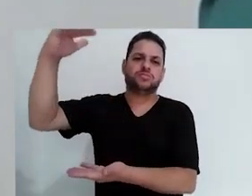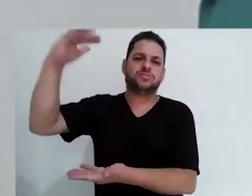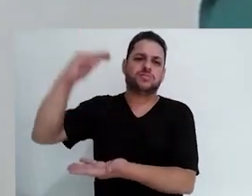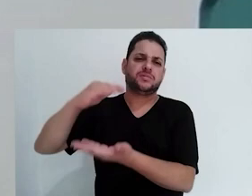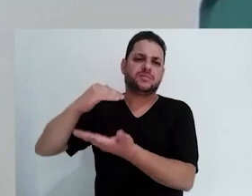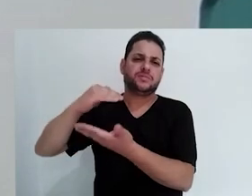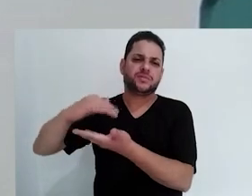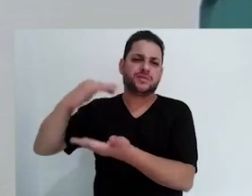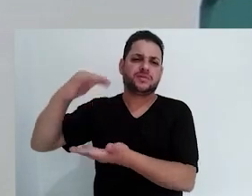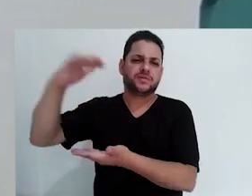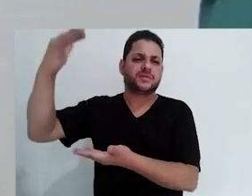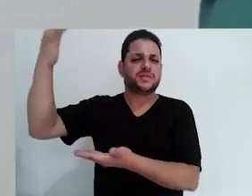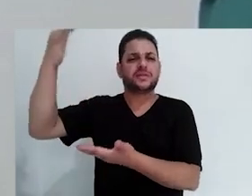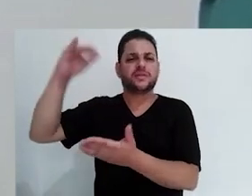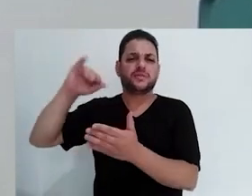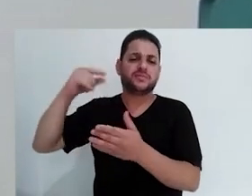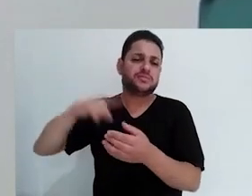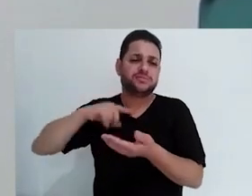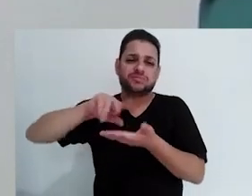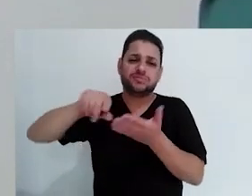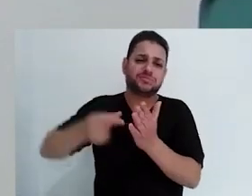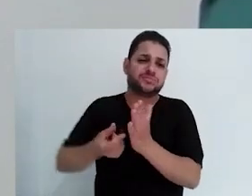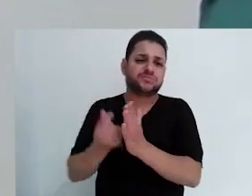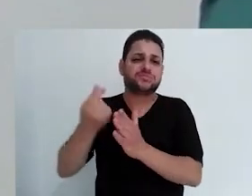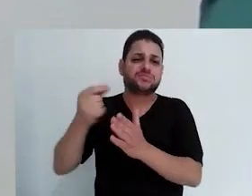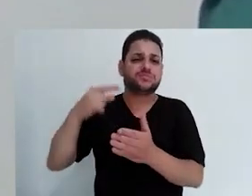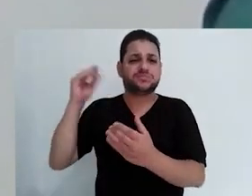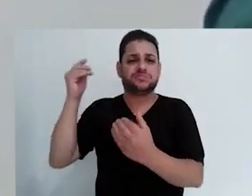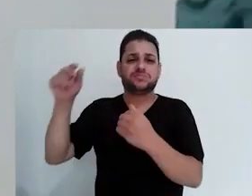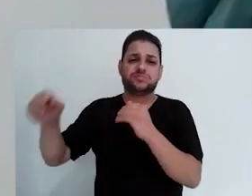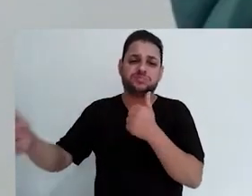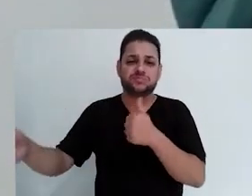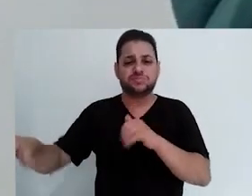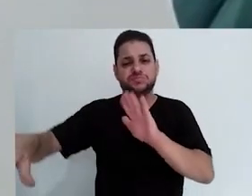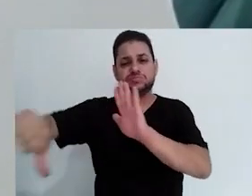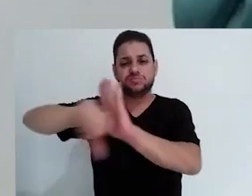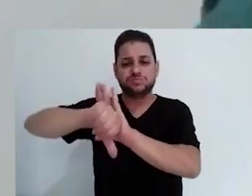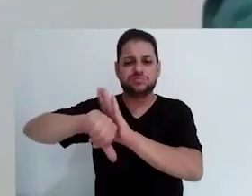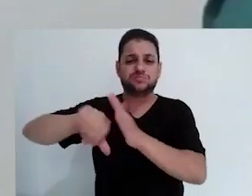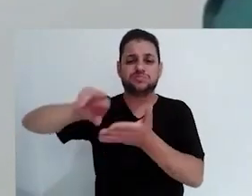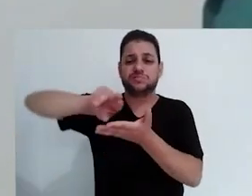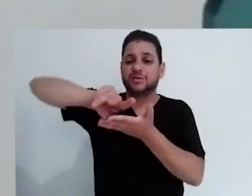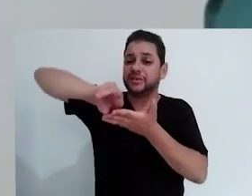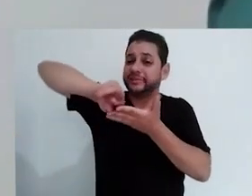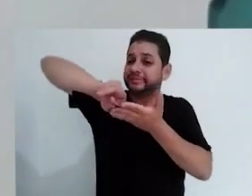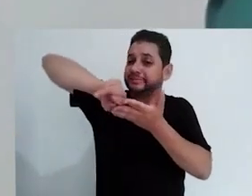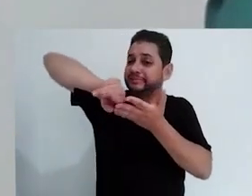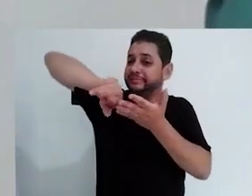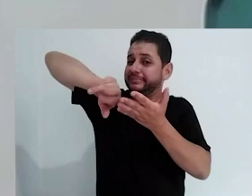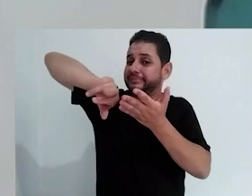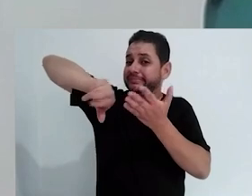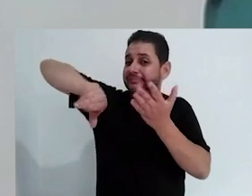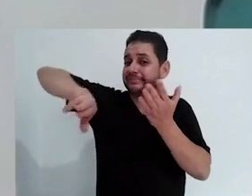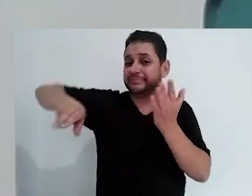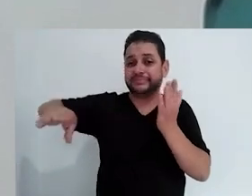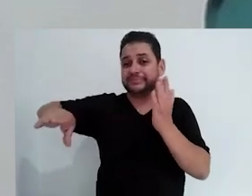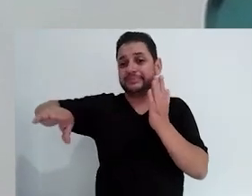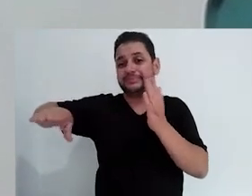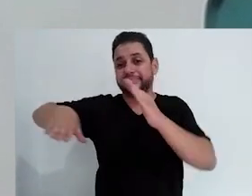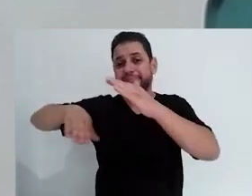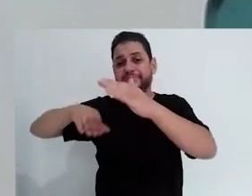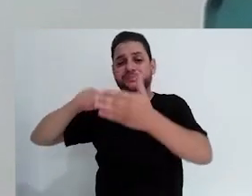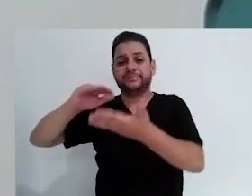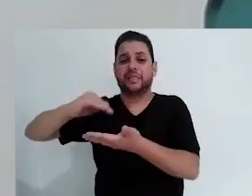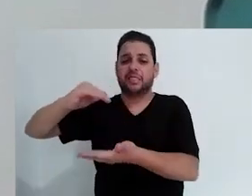execução fiscal, os processos criminais, que também demandam audiência, e isso compromete ainda mais as pautas de audiência desses processos.